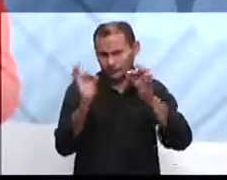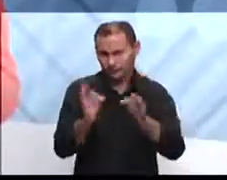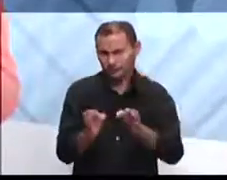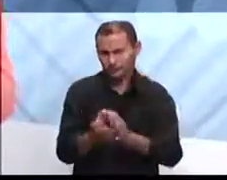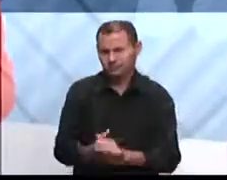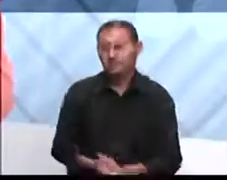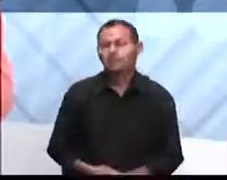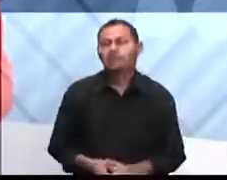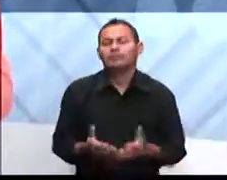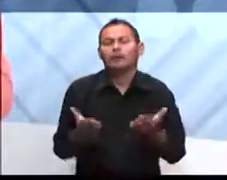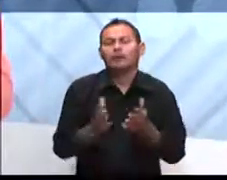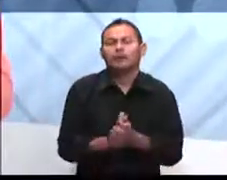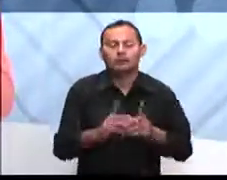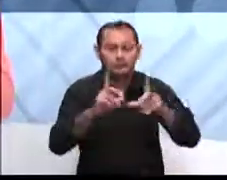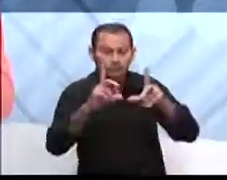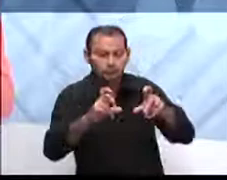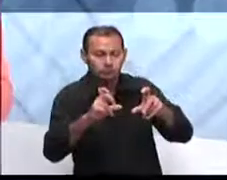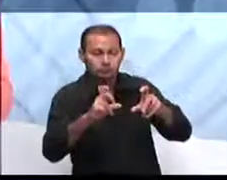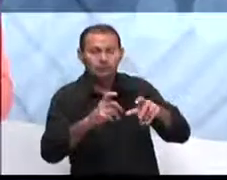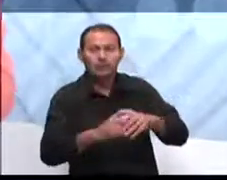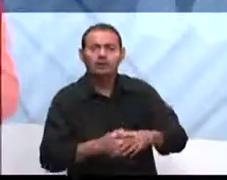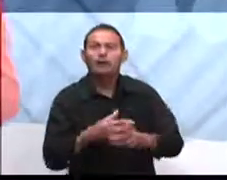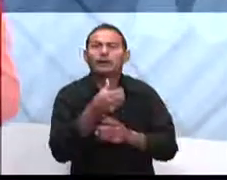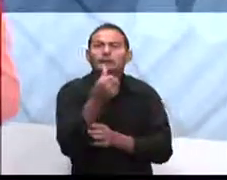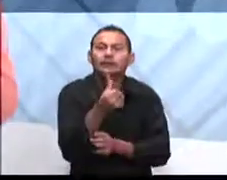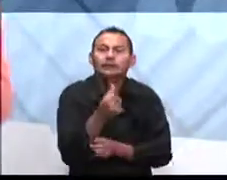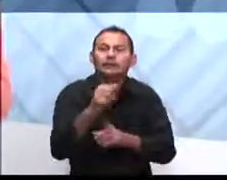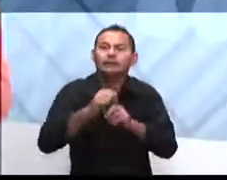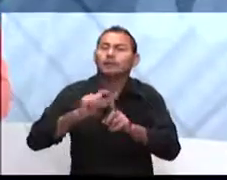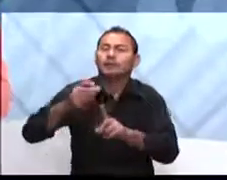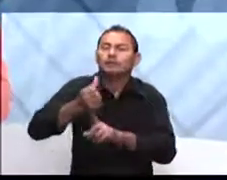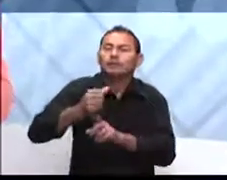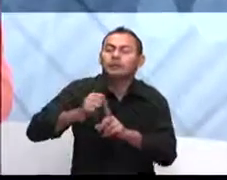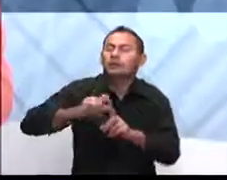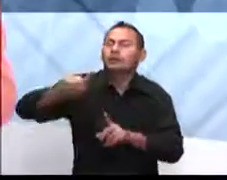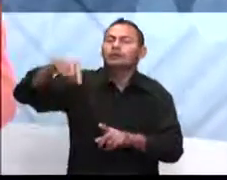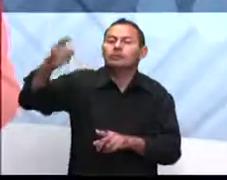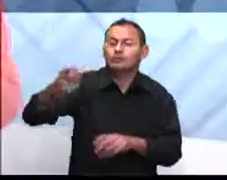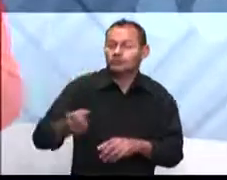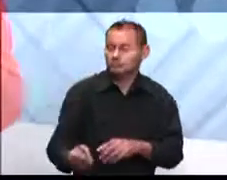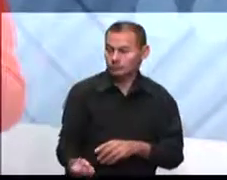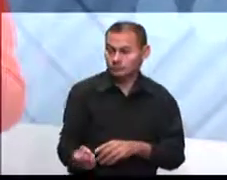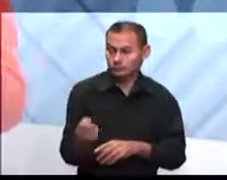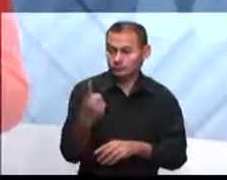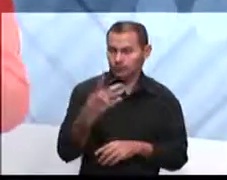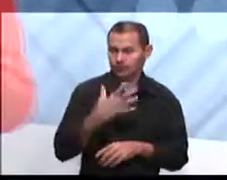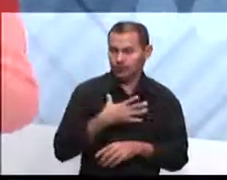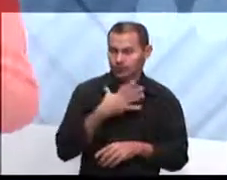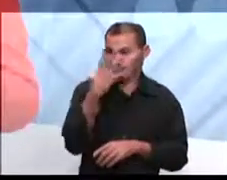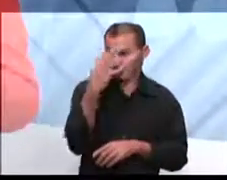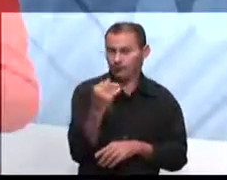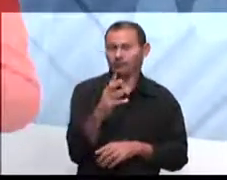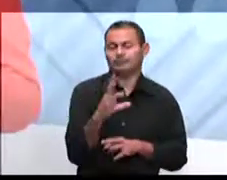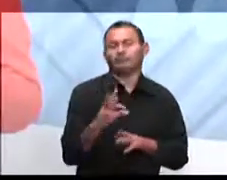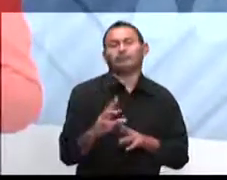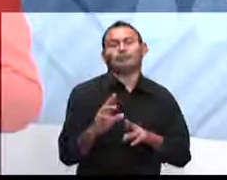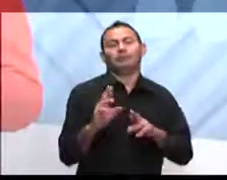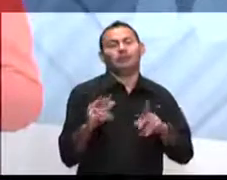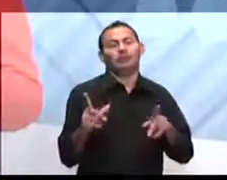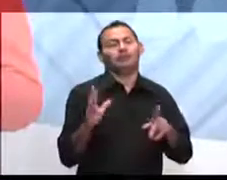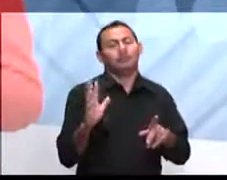correto? Agora, bato a foto daqui a 6 meses. Opa, né? A minha foto, ela já está um